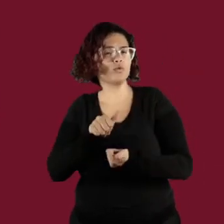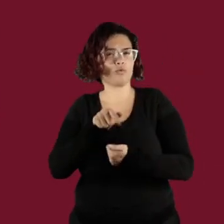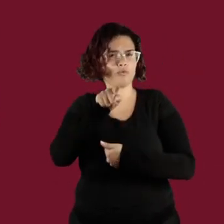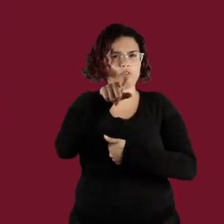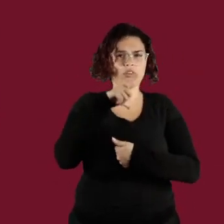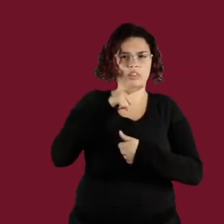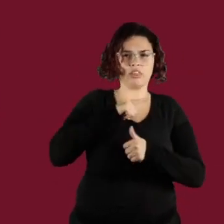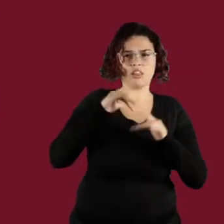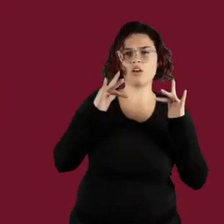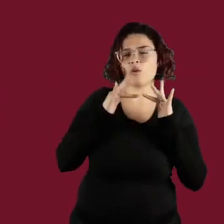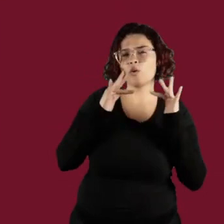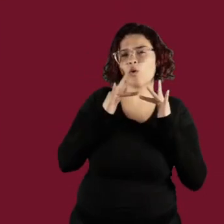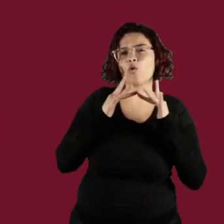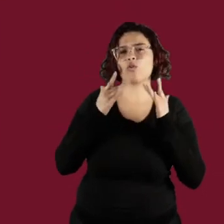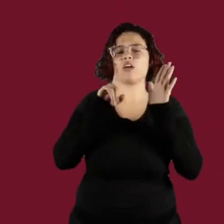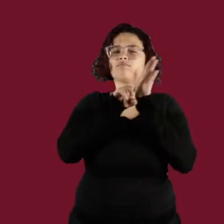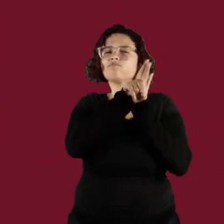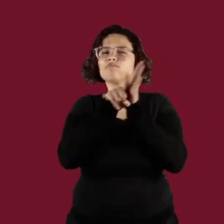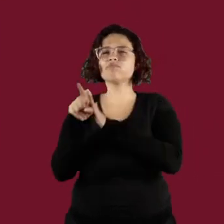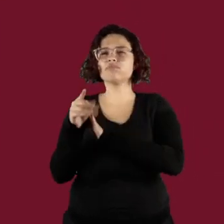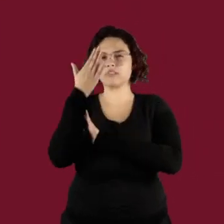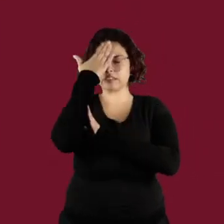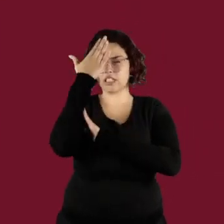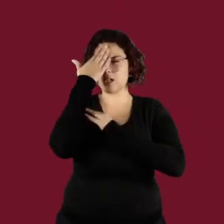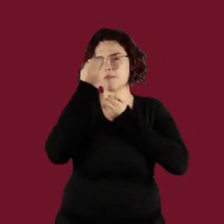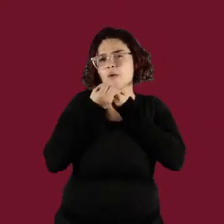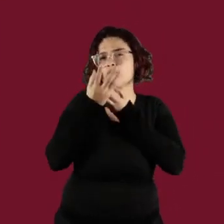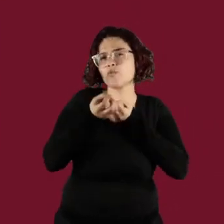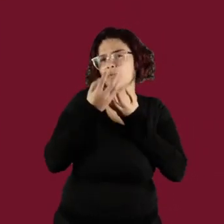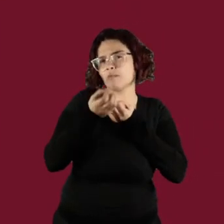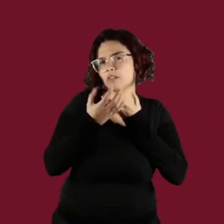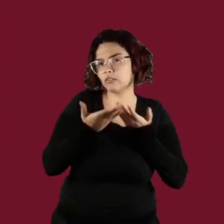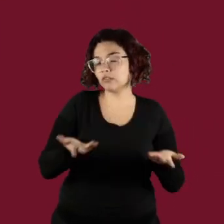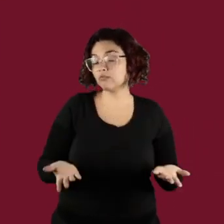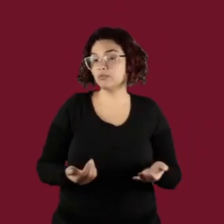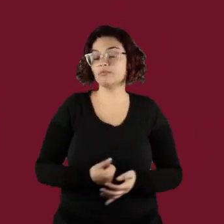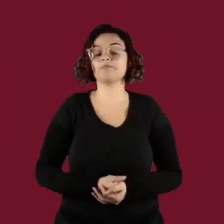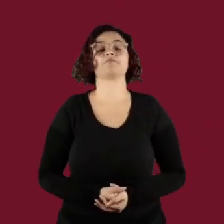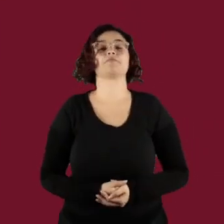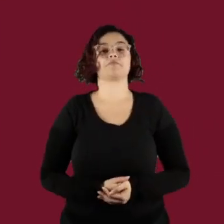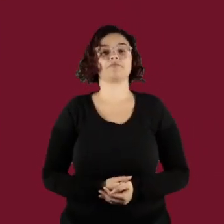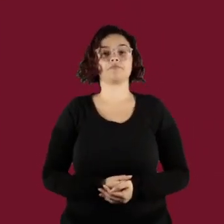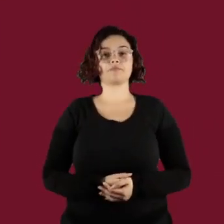contato com, de alguma maneira, com informações sobre esse público?